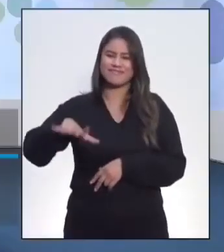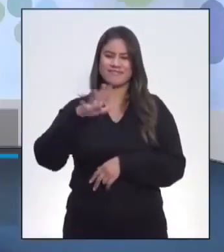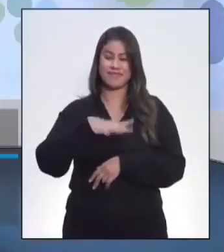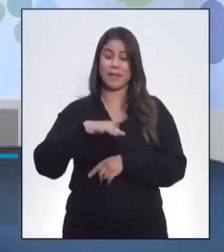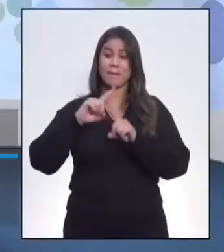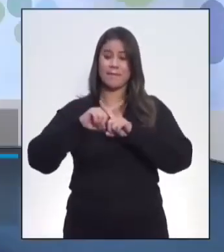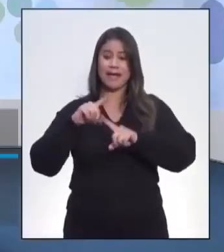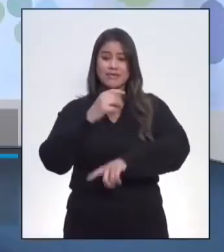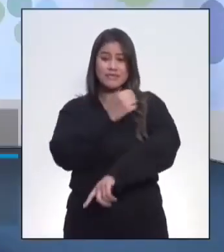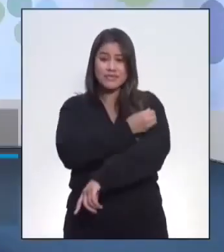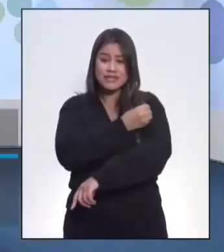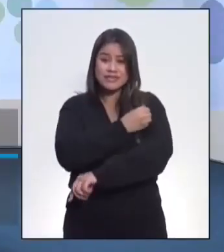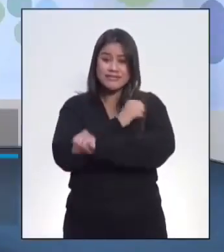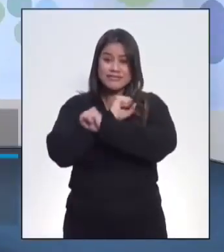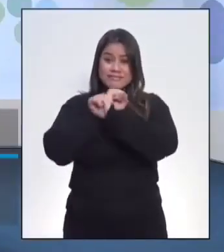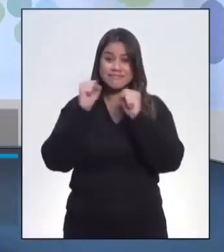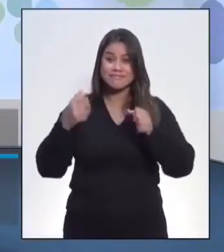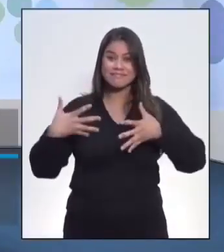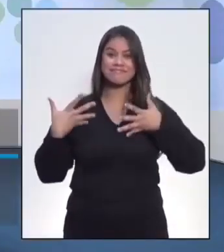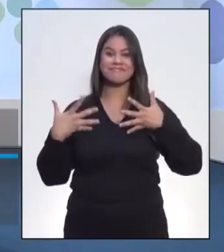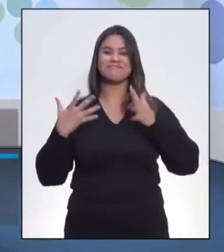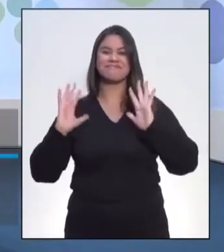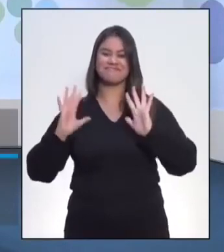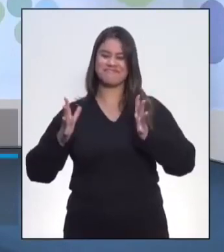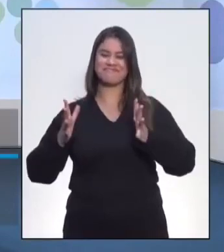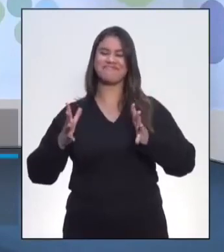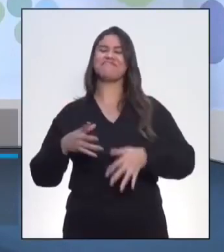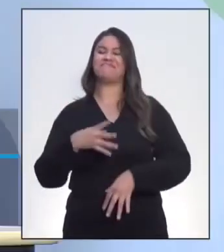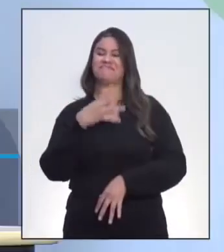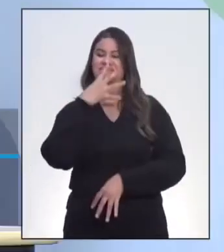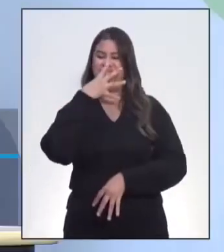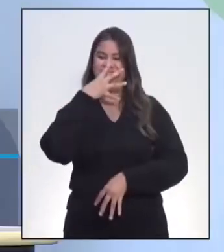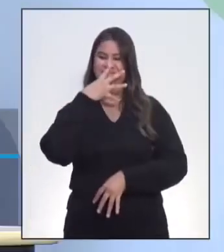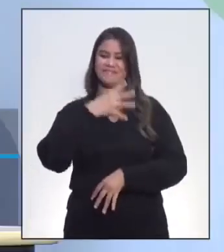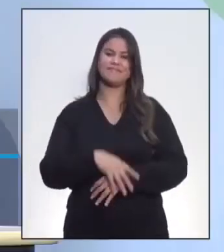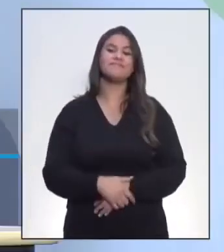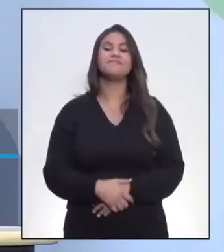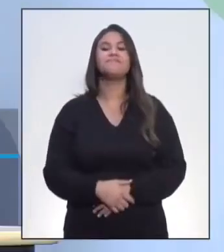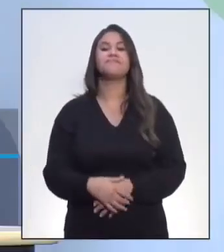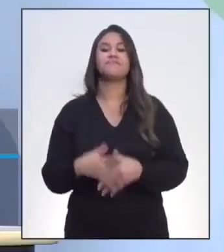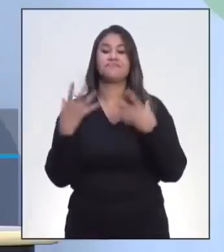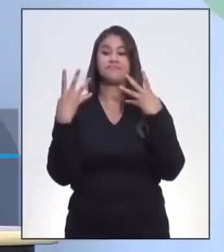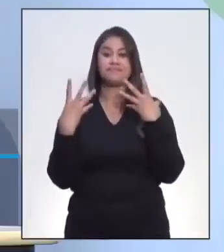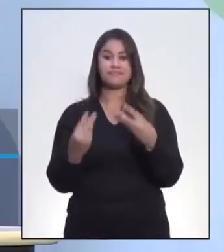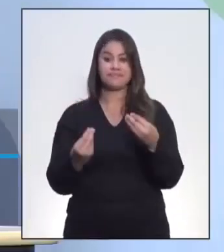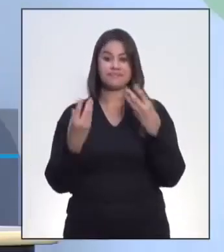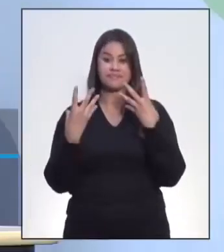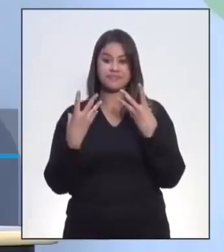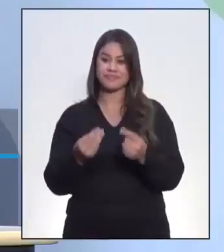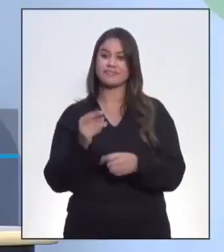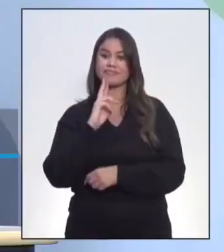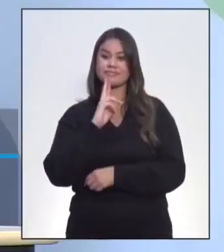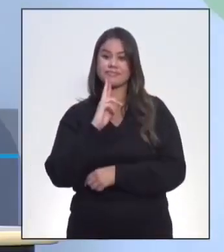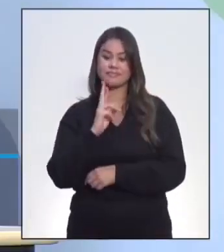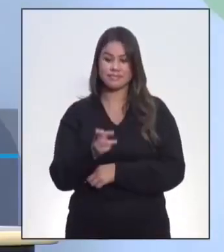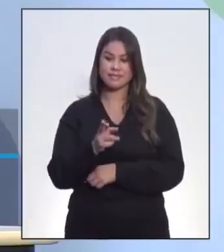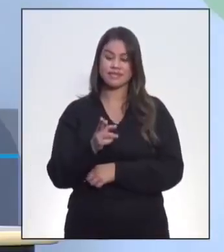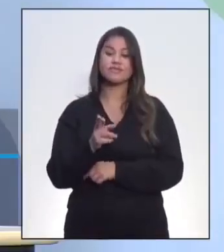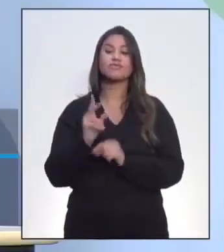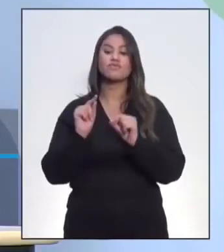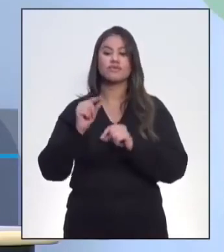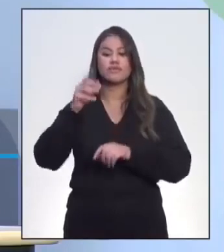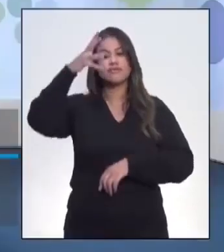mas essa turma já logo cedo, bem animada. A maioria disse que é